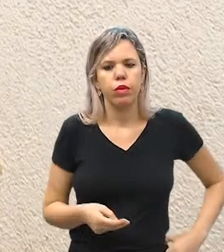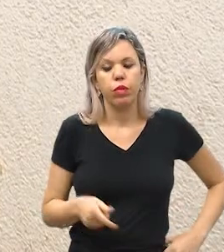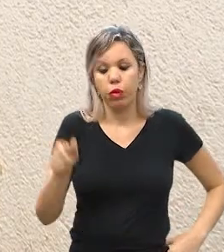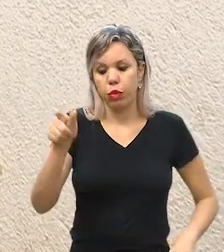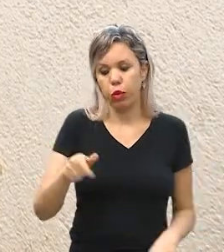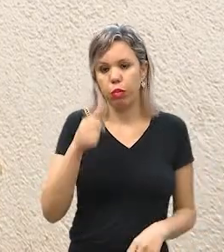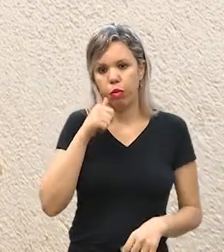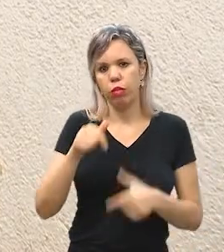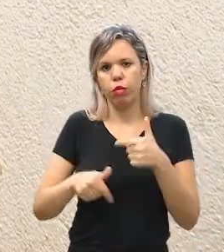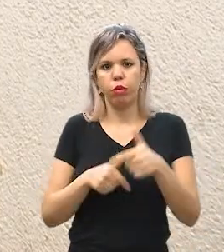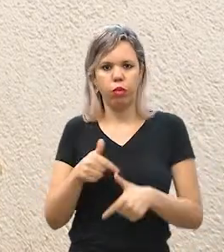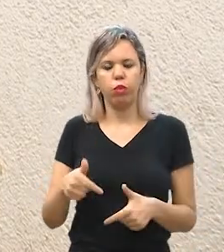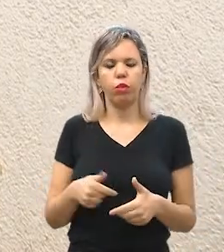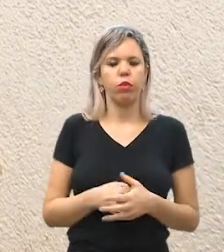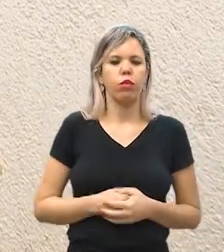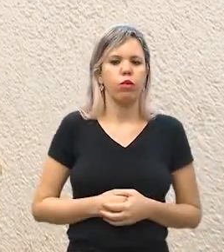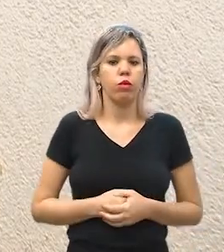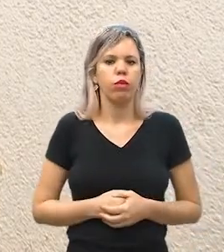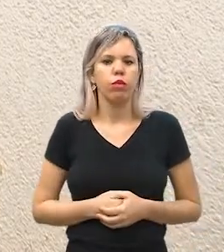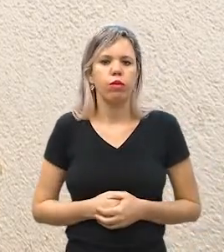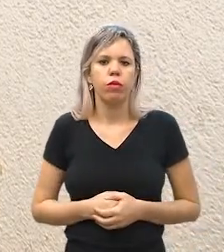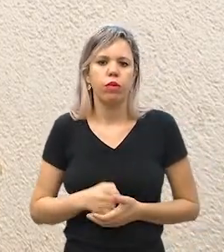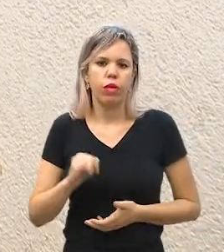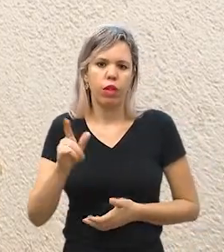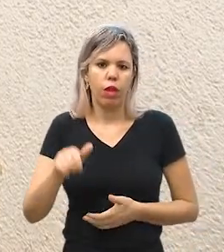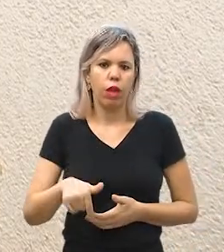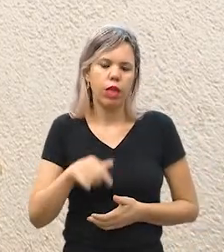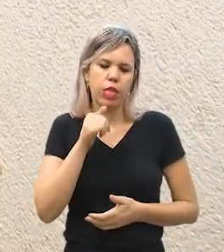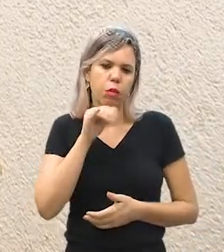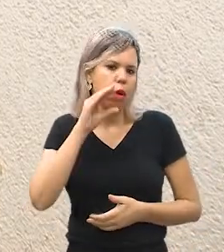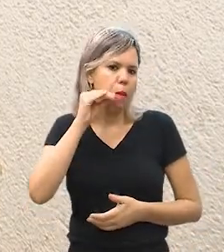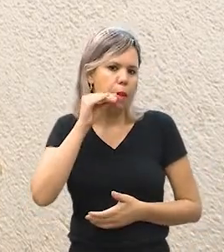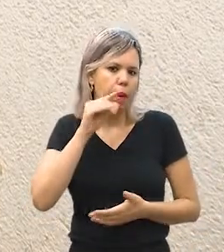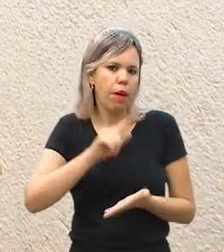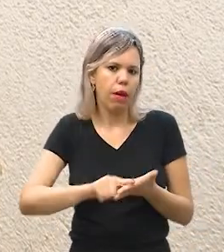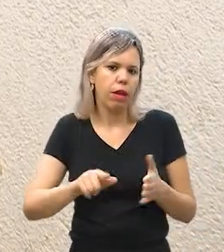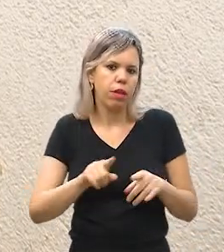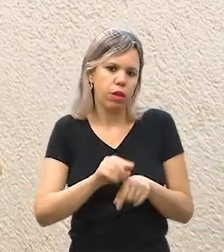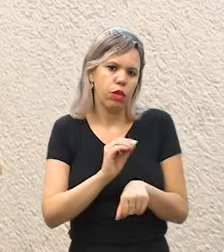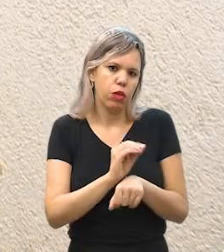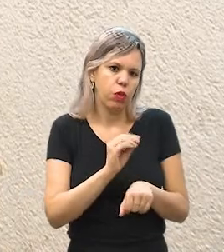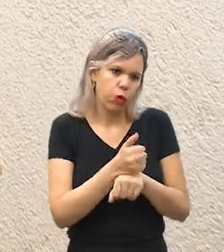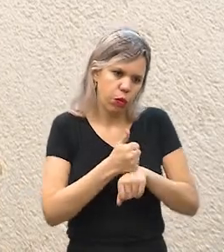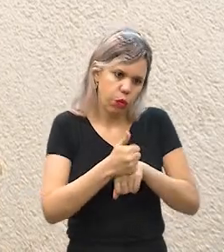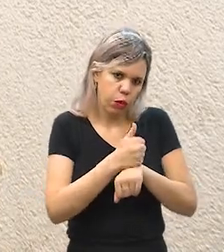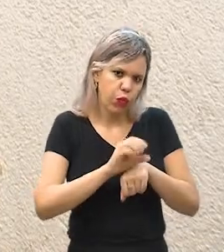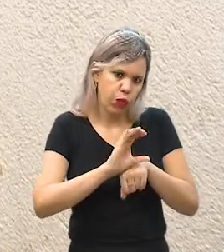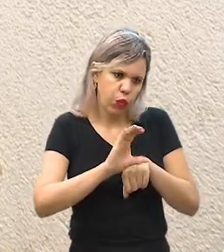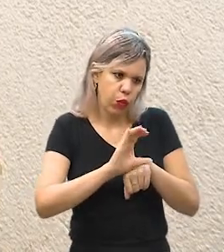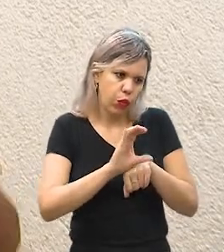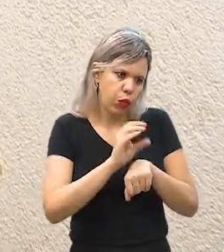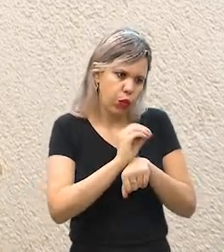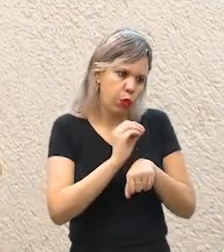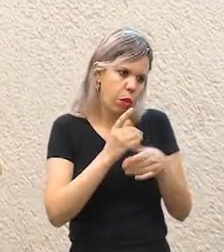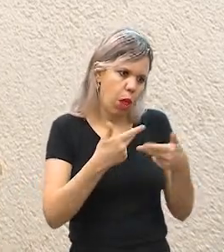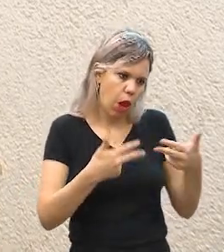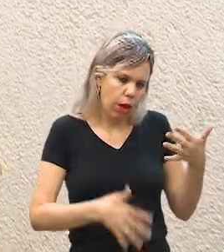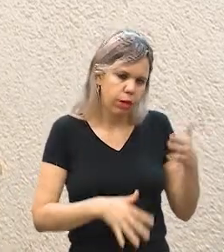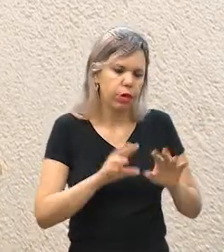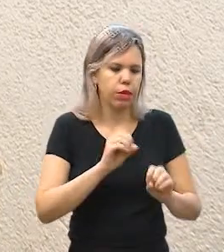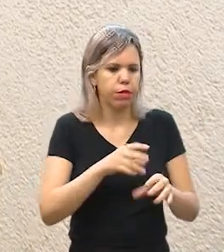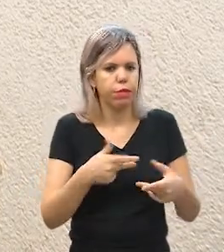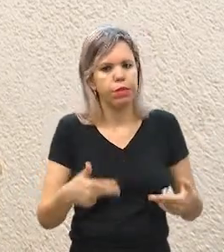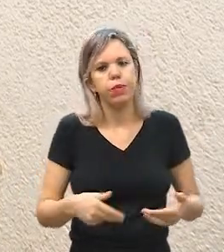trabalhadora doméstica, se ela é babá, ela tem que se especializar na área, com os cuidados com a criança, papapá,